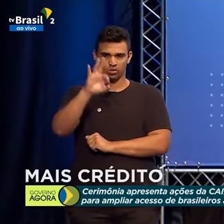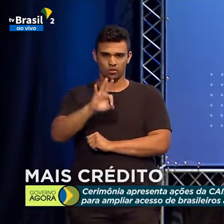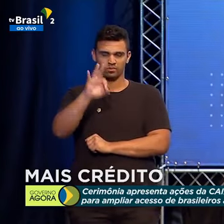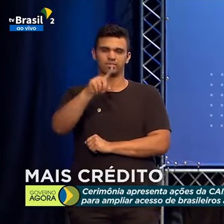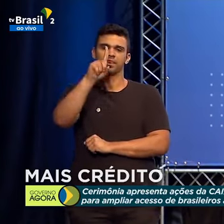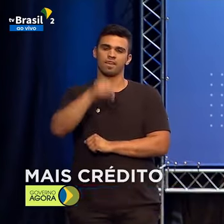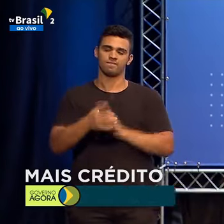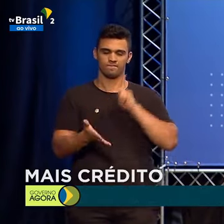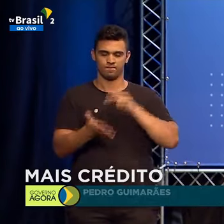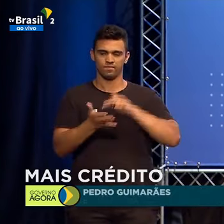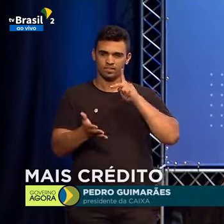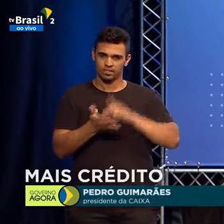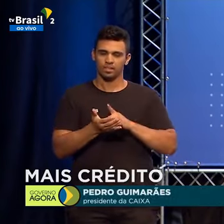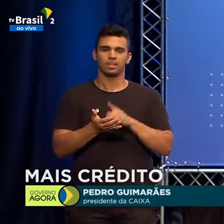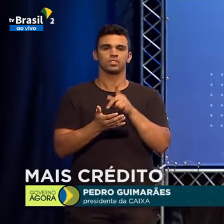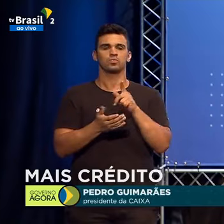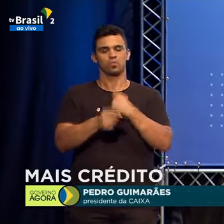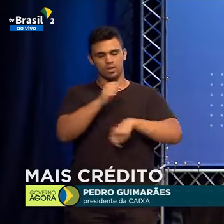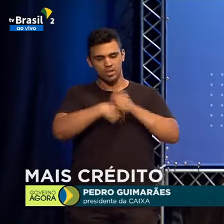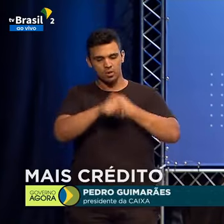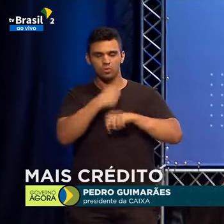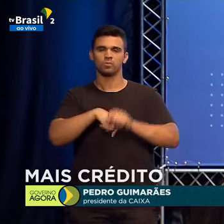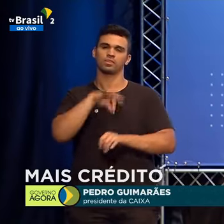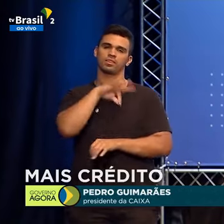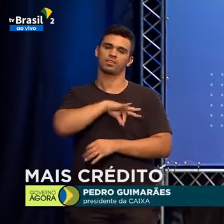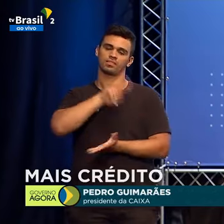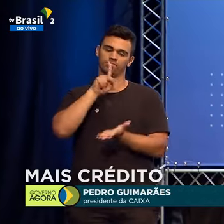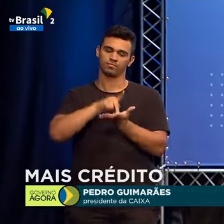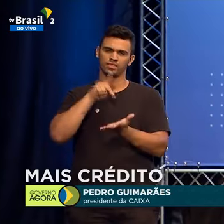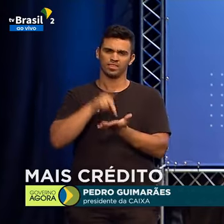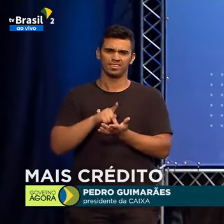de um efeito renda, porque quem